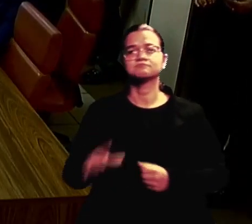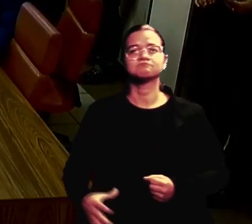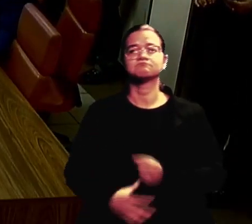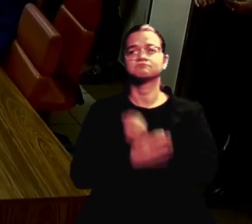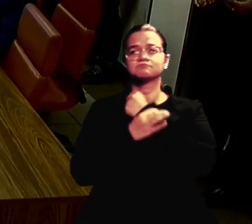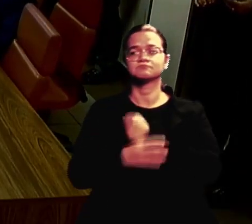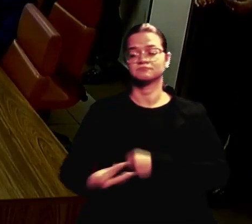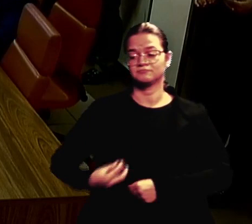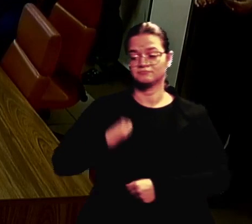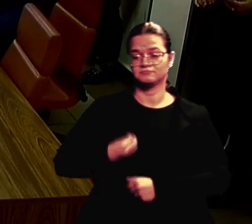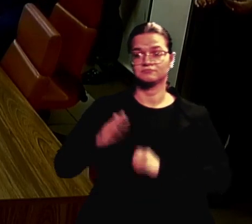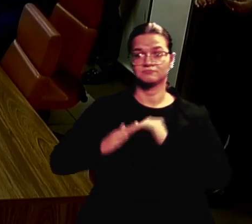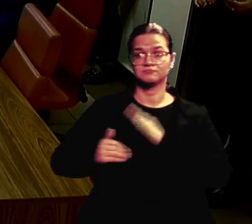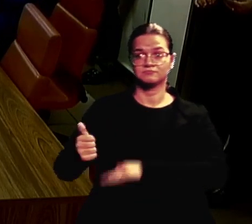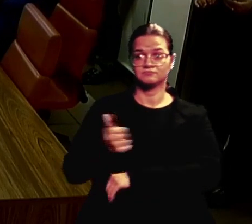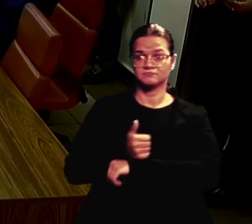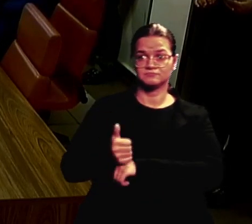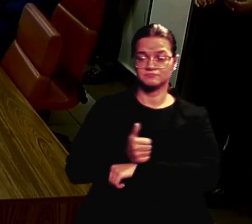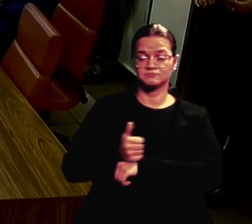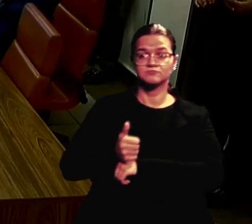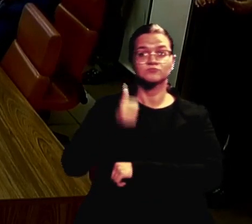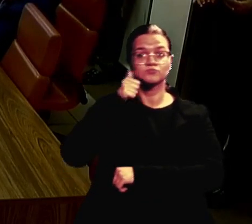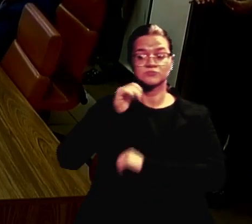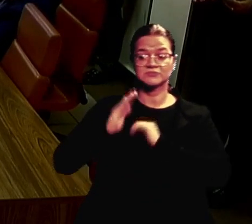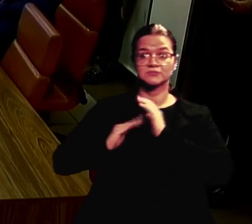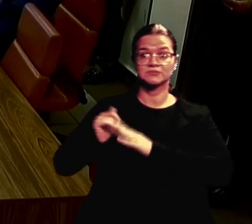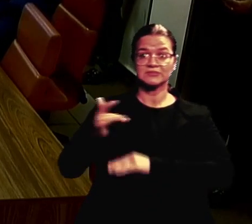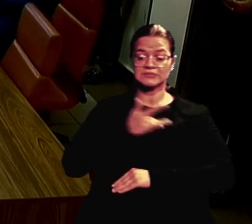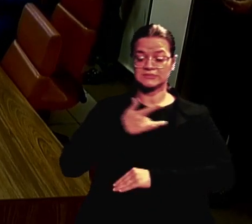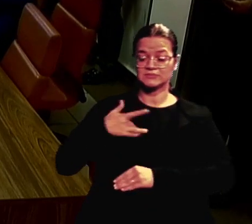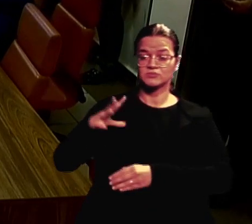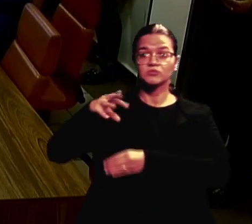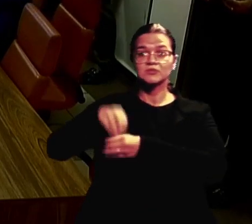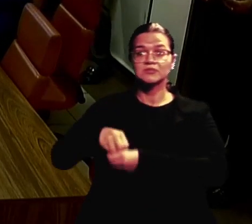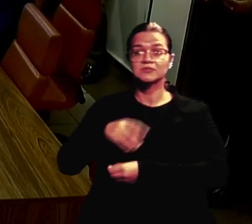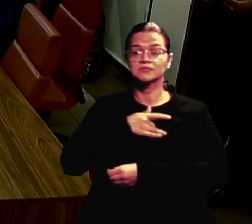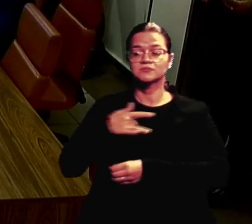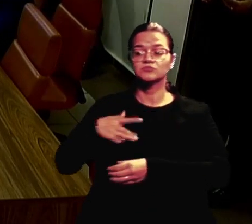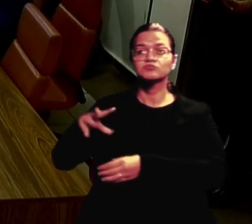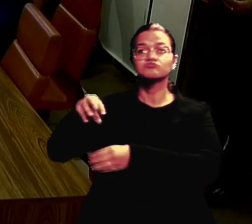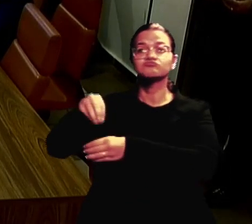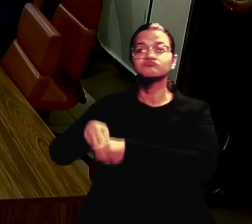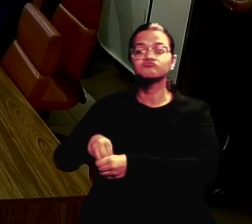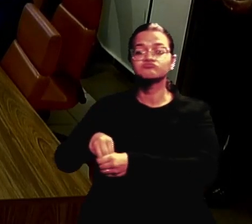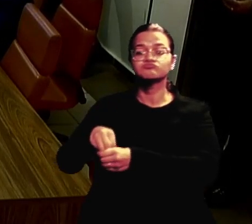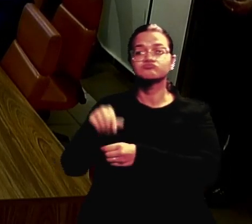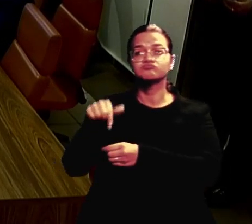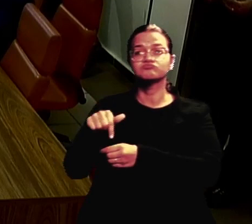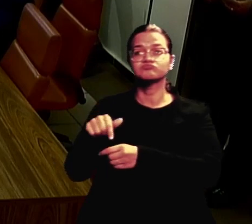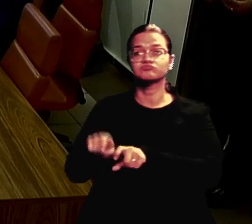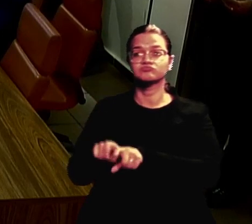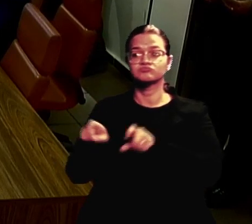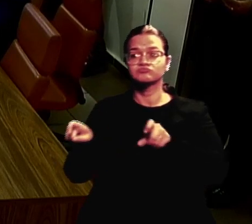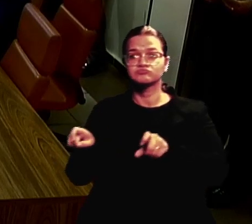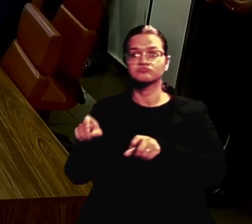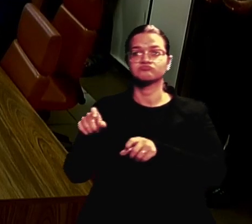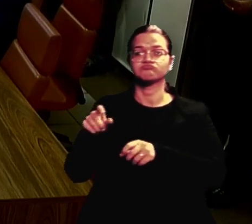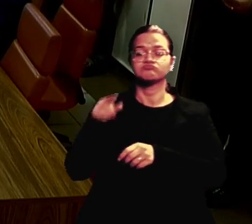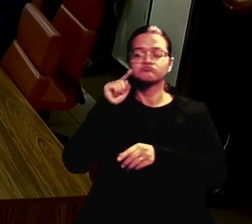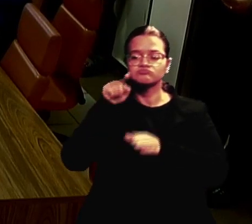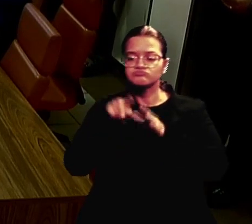da presença de uma profissional de saúde do sexo feminino durante consulta, exames e ou procedimentos